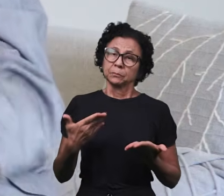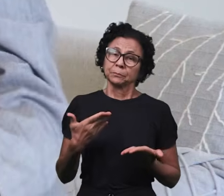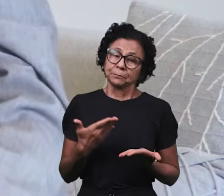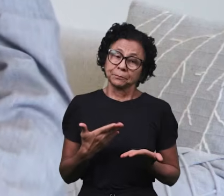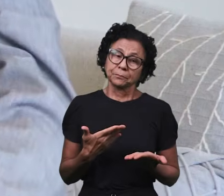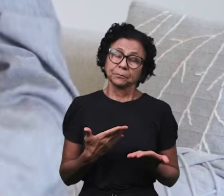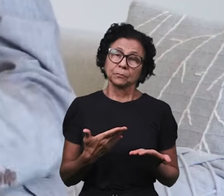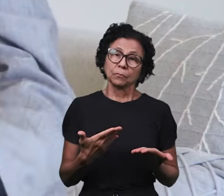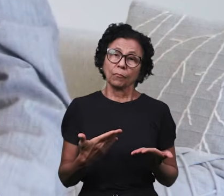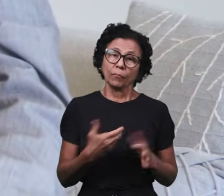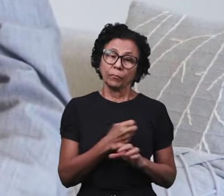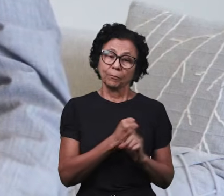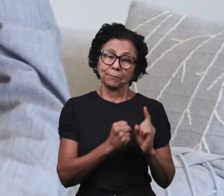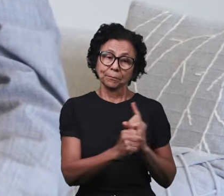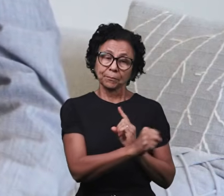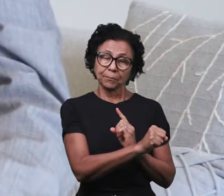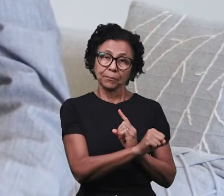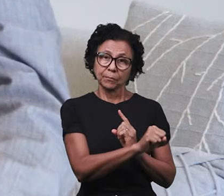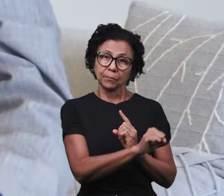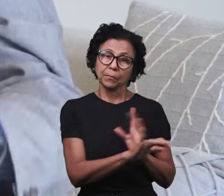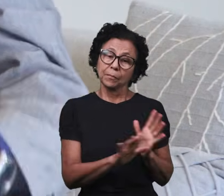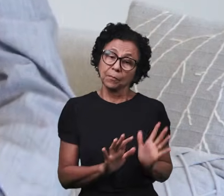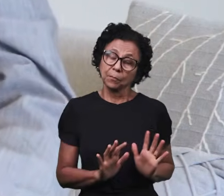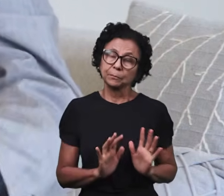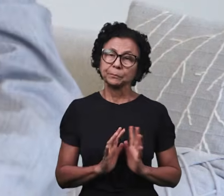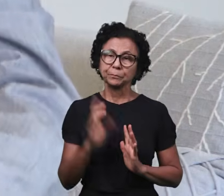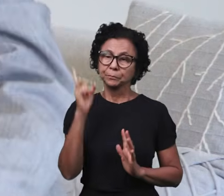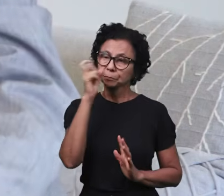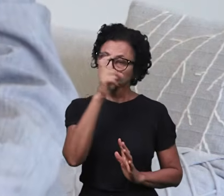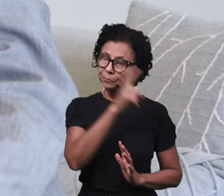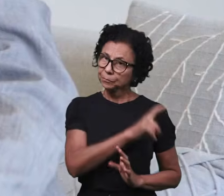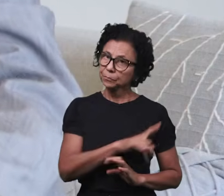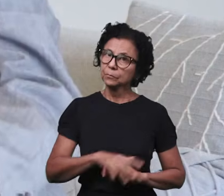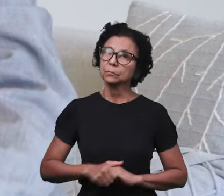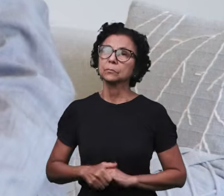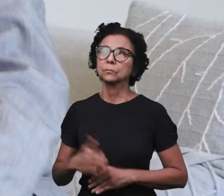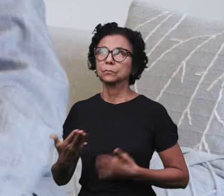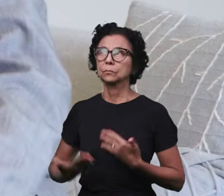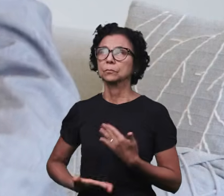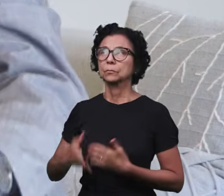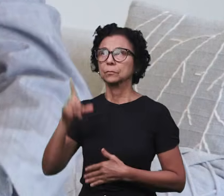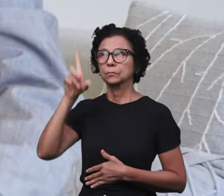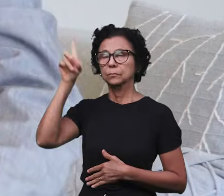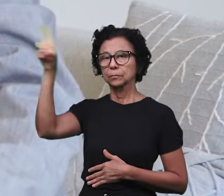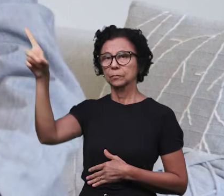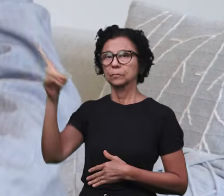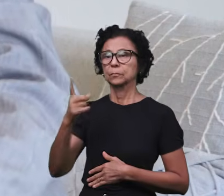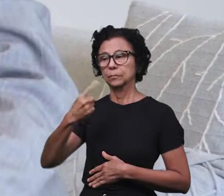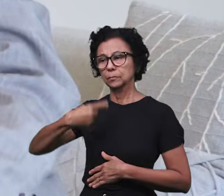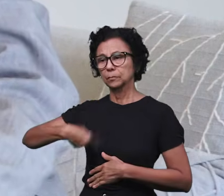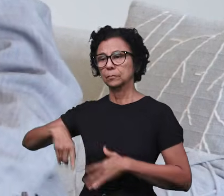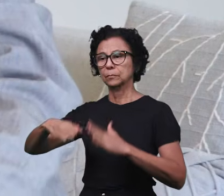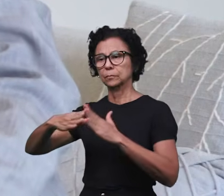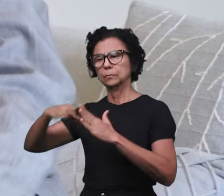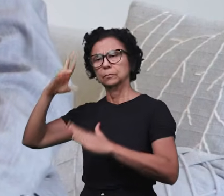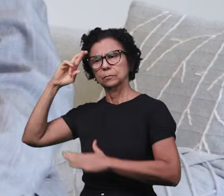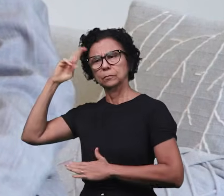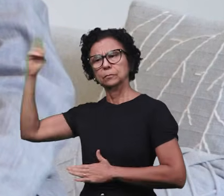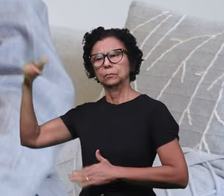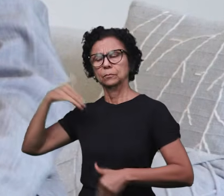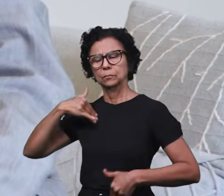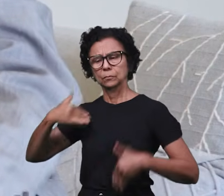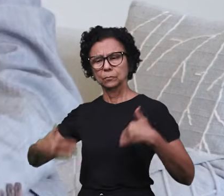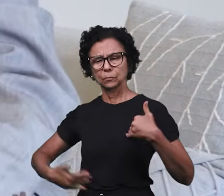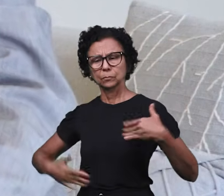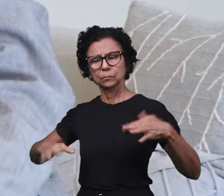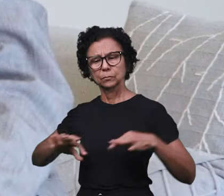dias atuais clamam por essa dedicação. A bênção está disponível, é do crente. O servo precisa estar na casa